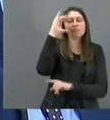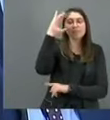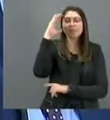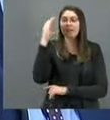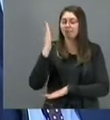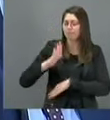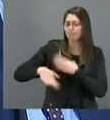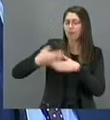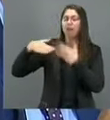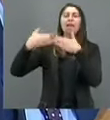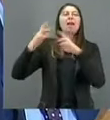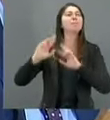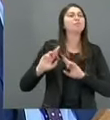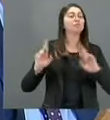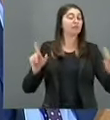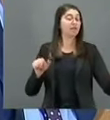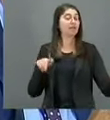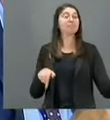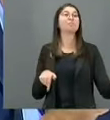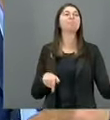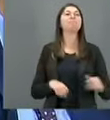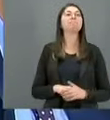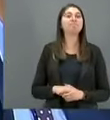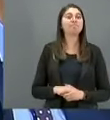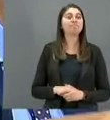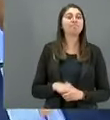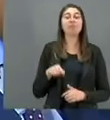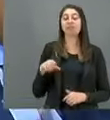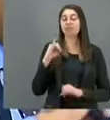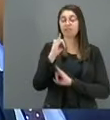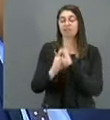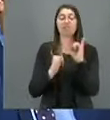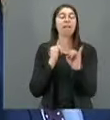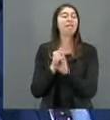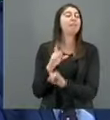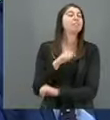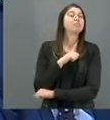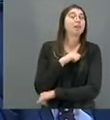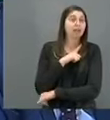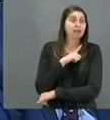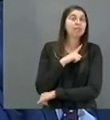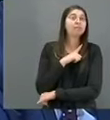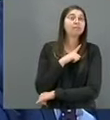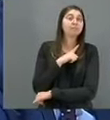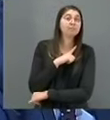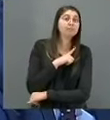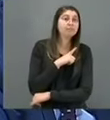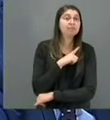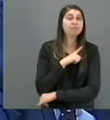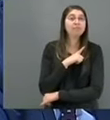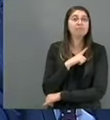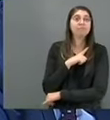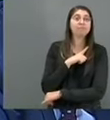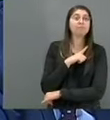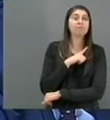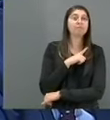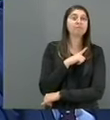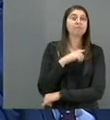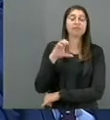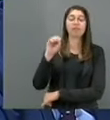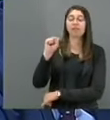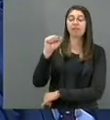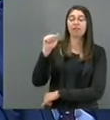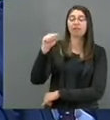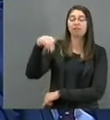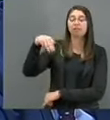diferente. Vocês têm internet, vocês têm acesso ao SAMU,